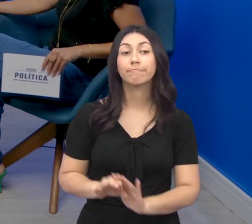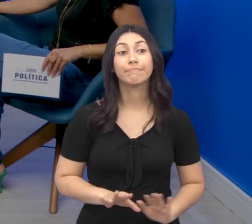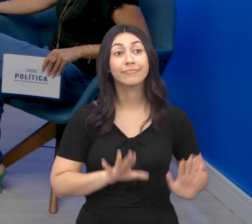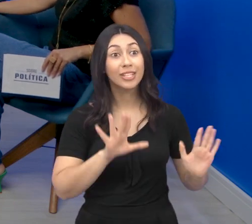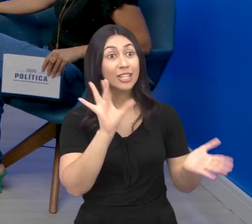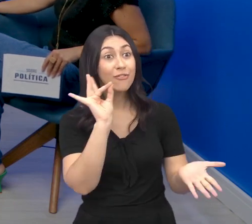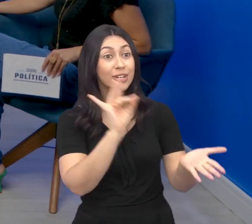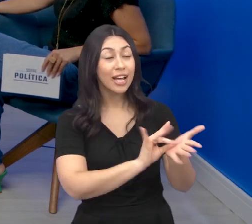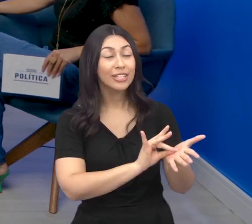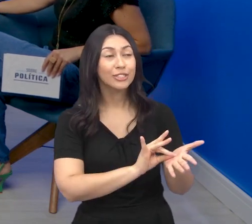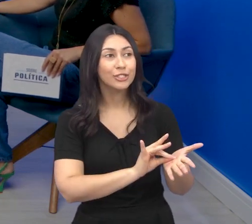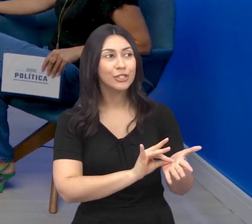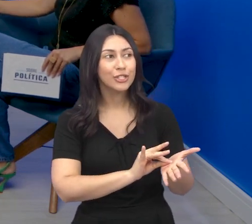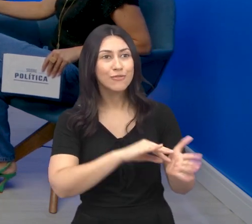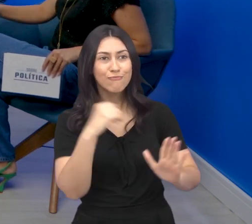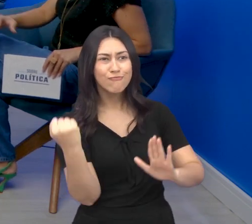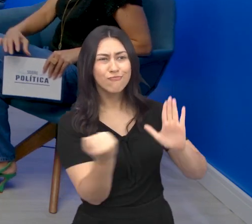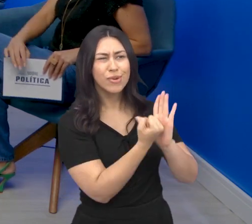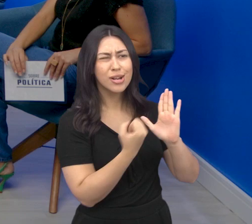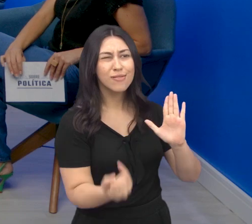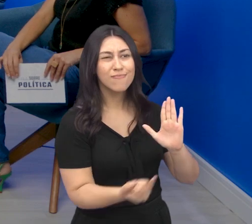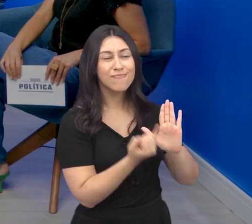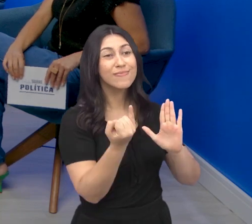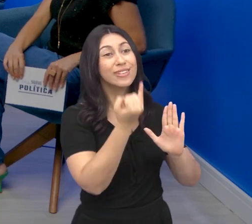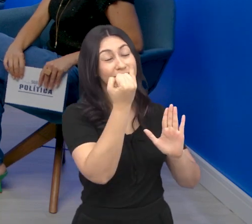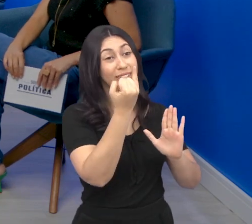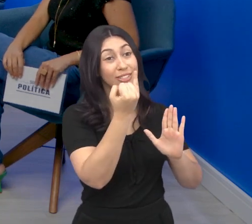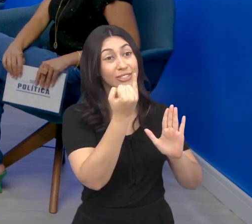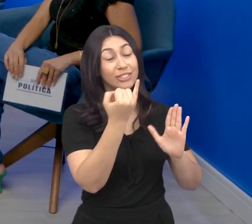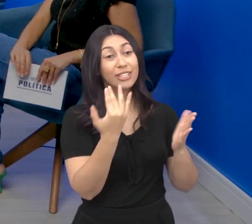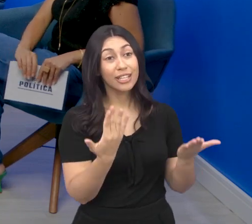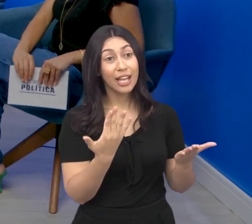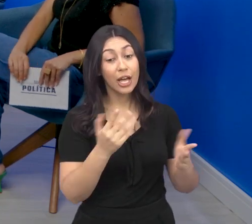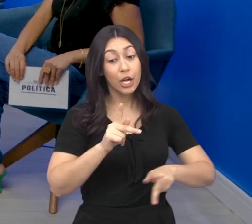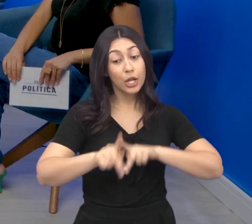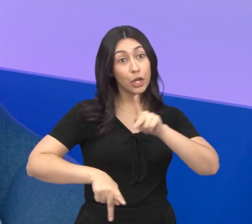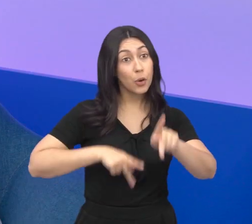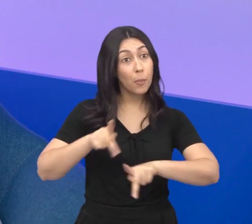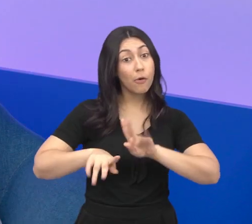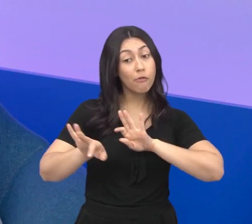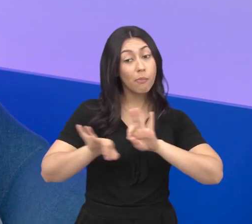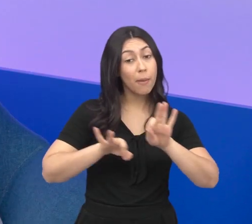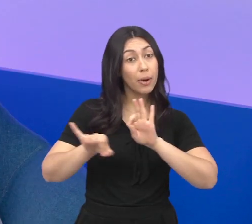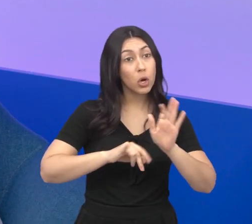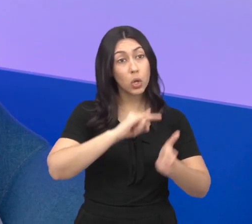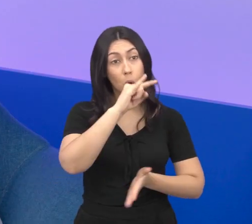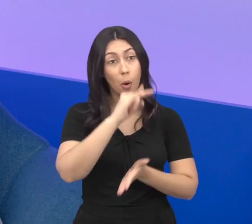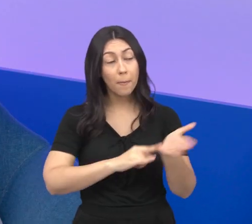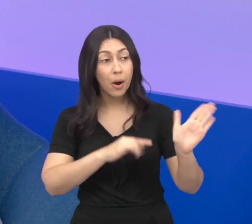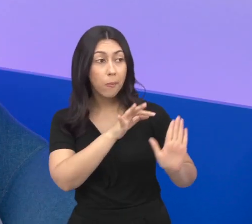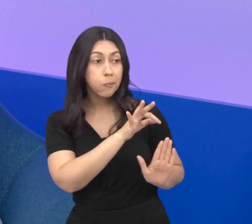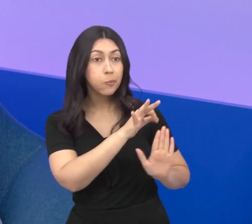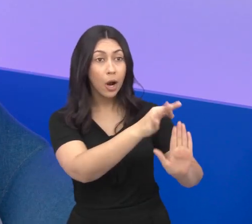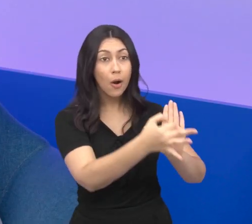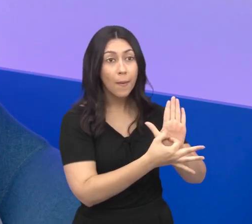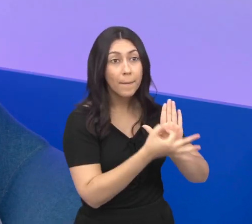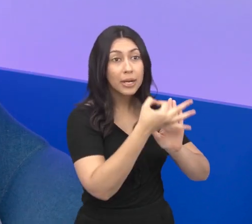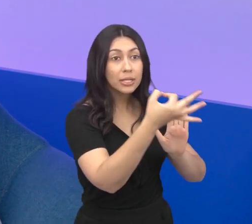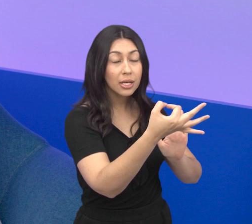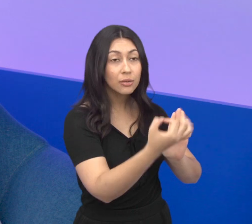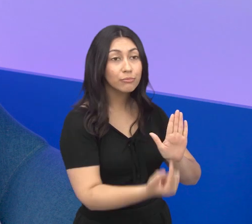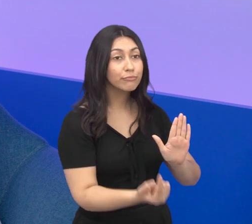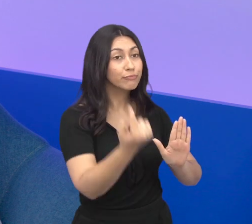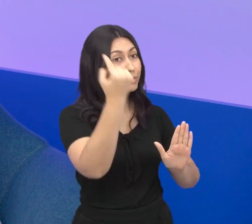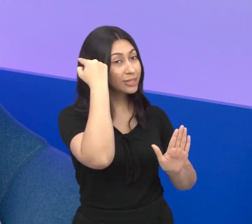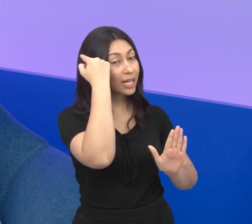esse início? Na verdade, o marco da sanção dessa legislação foi o manifesto público, principalmente em relação aos atos de corrupção